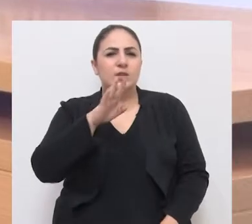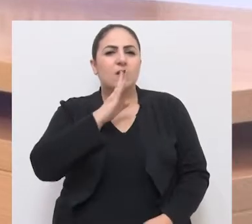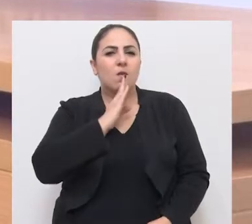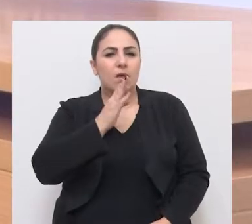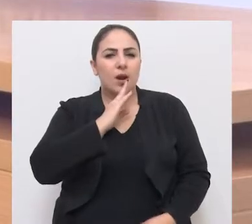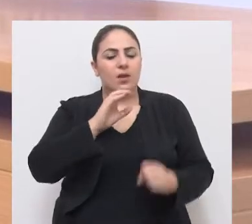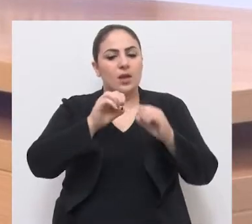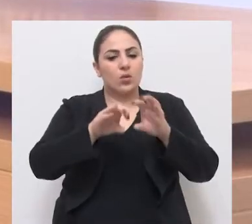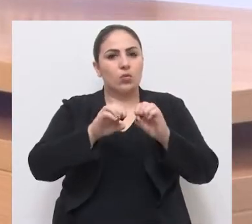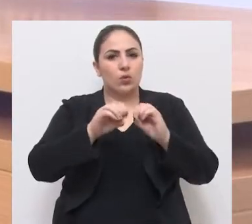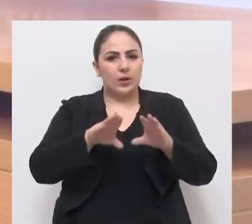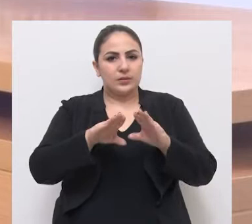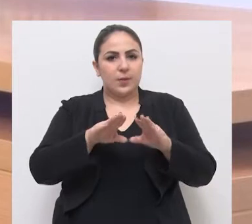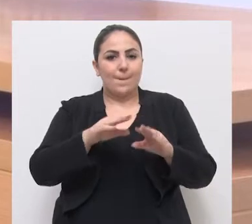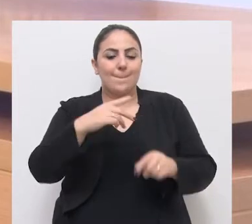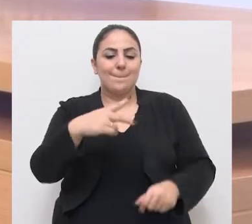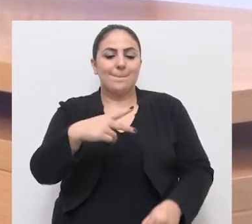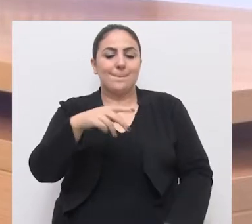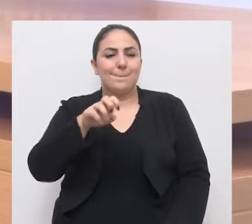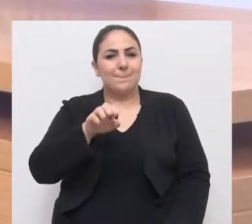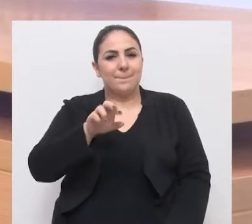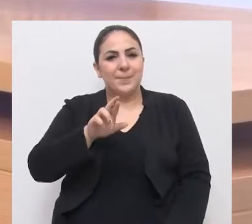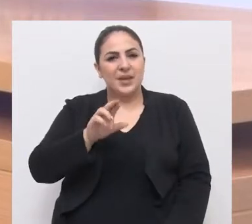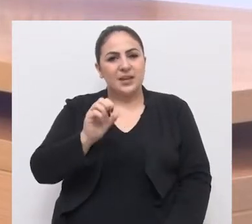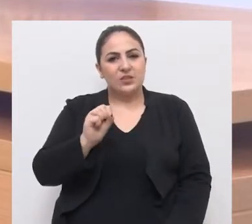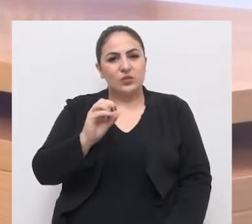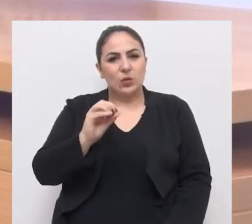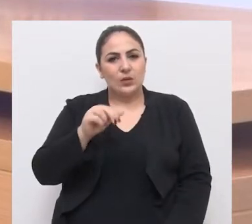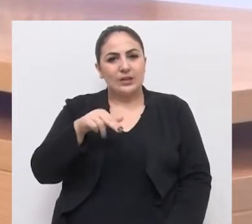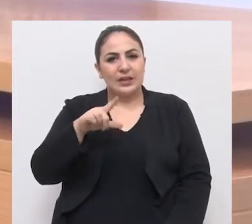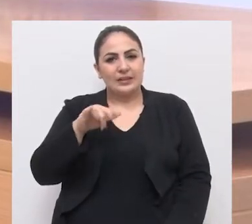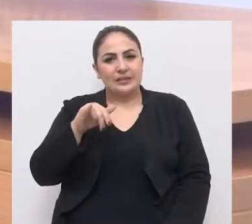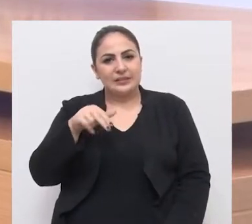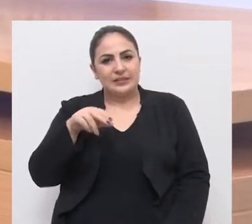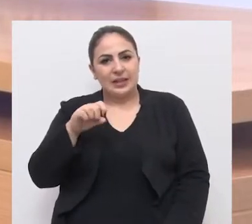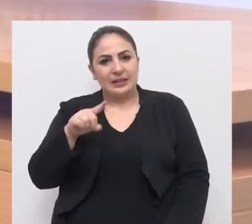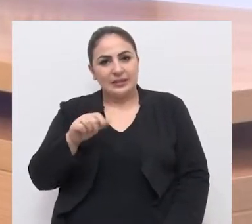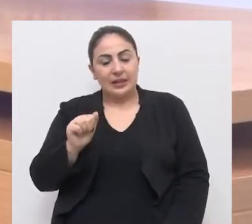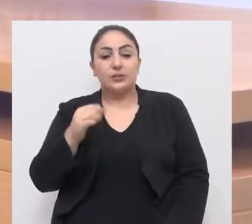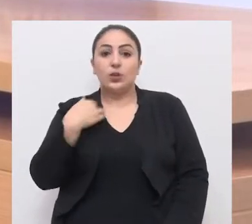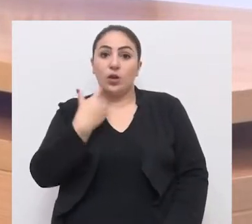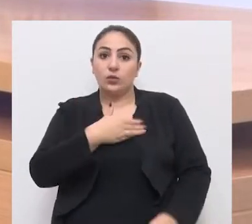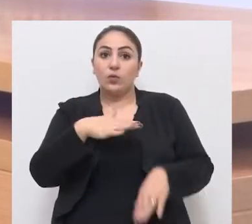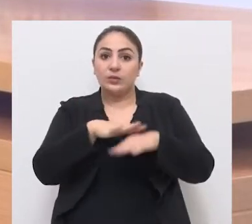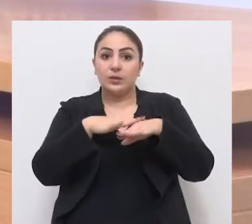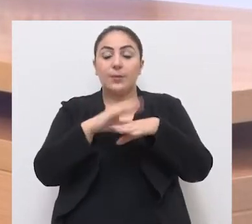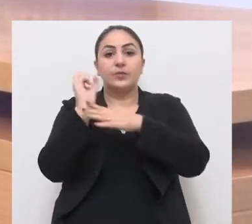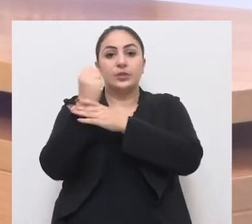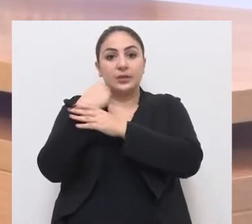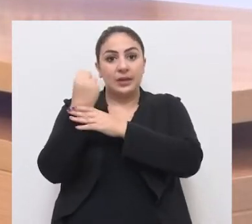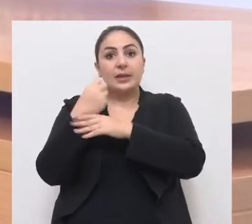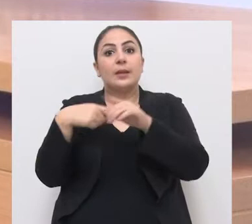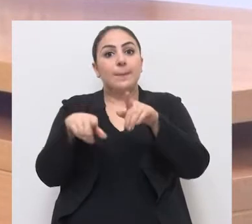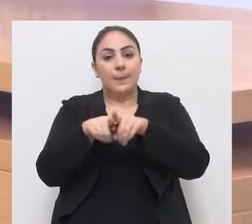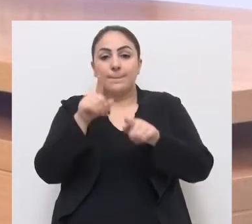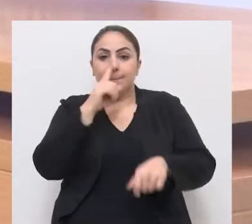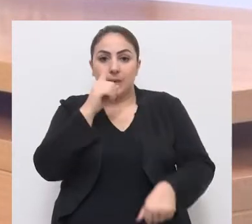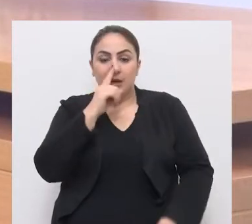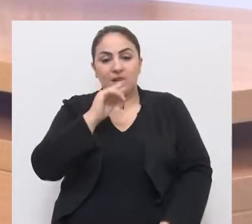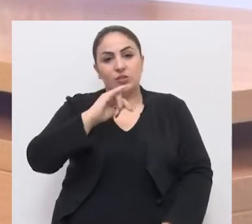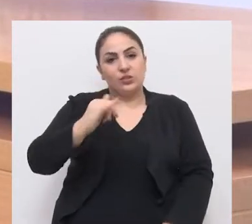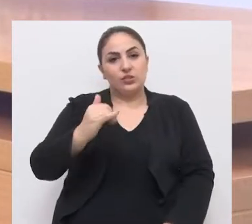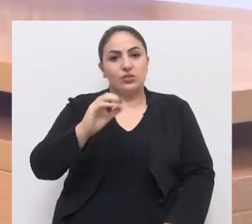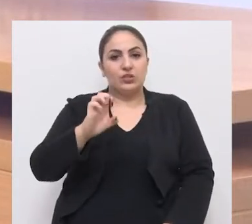Você conhece a educação personalizada? Conversamos com a microfisioterapeuta e mãe, Jéssica Sacchetti, sobre